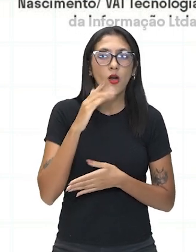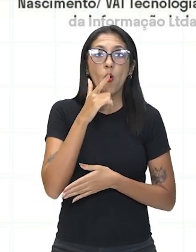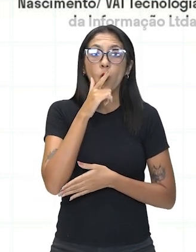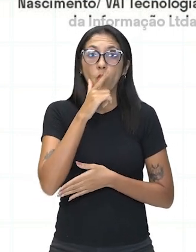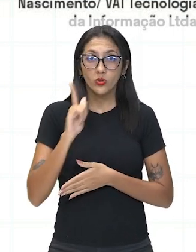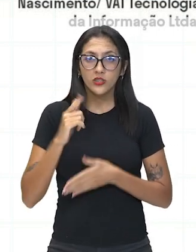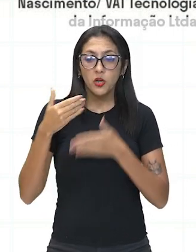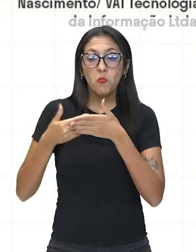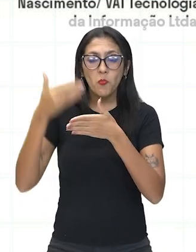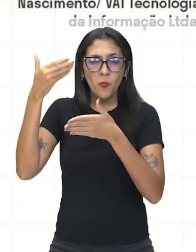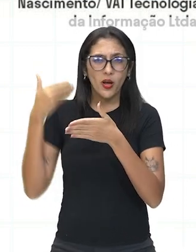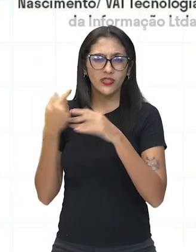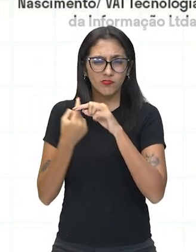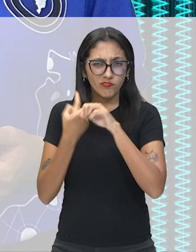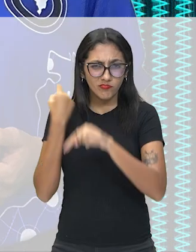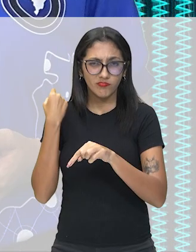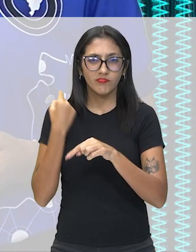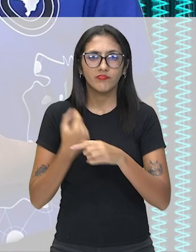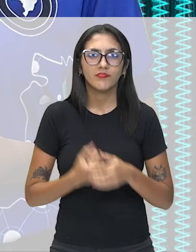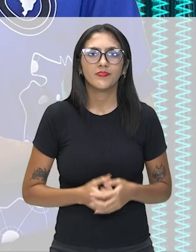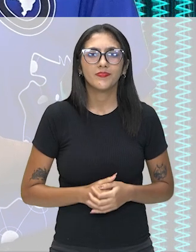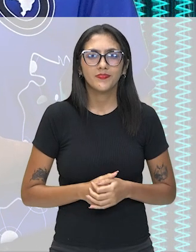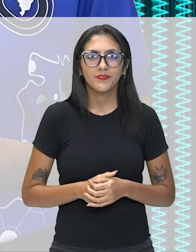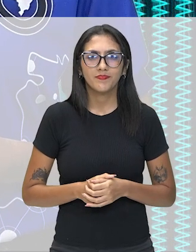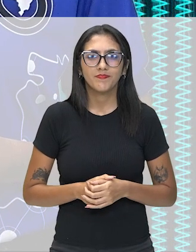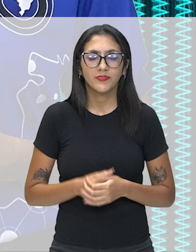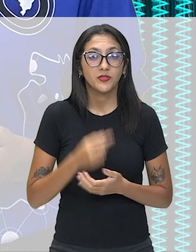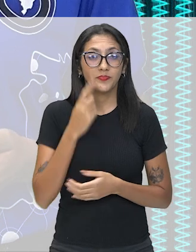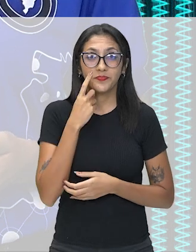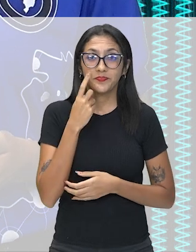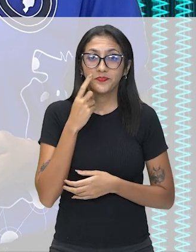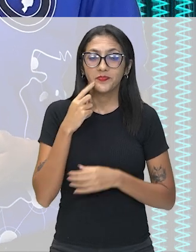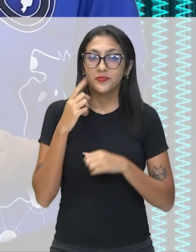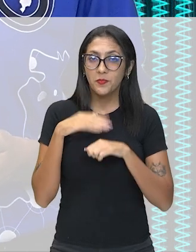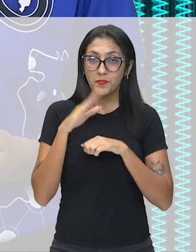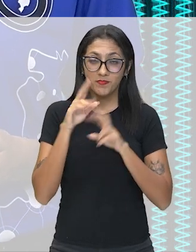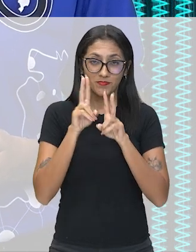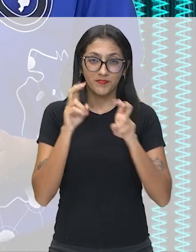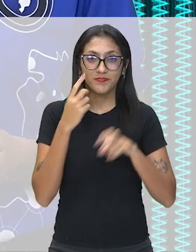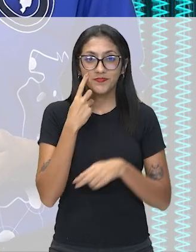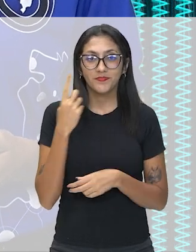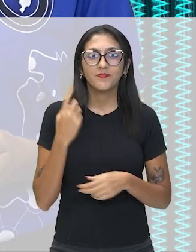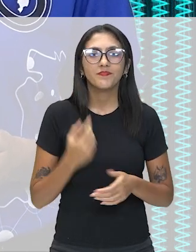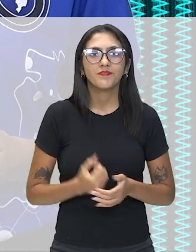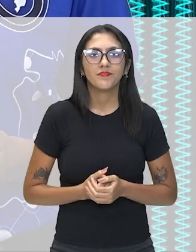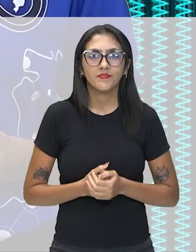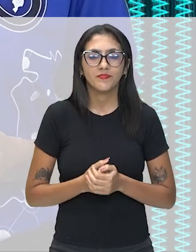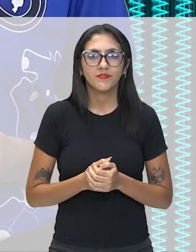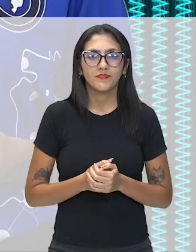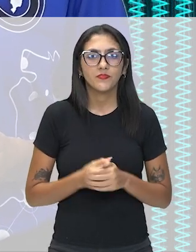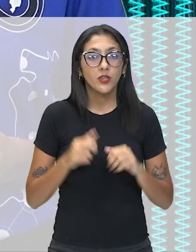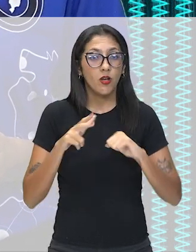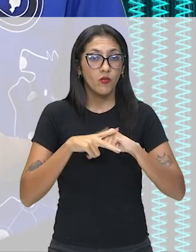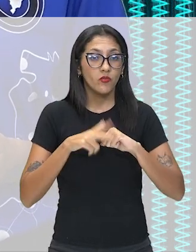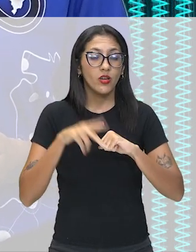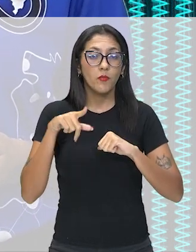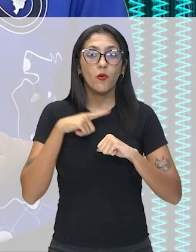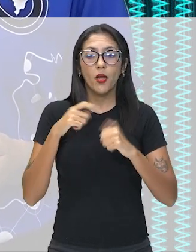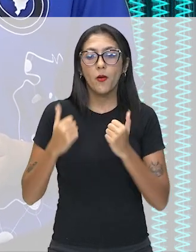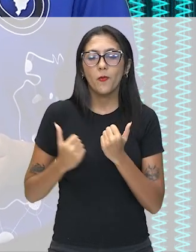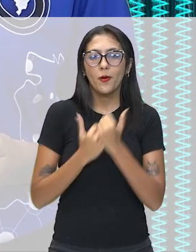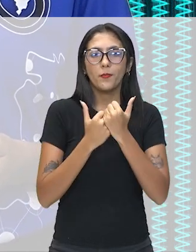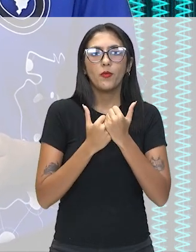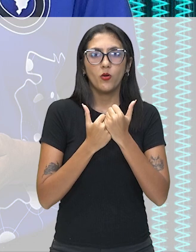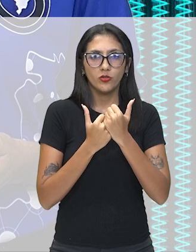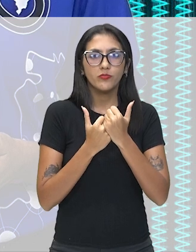podia. Vamos ver um pouquinho mais sobre esse verbo modal, não é? Então, o verbo modal could é um verbo auxiliar porque ele deve ser